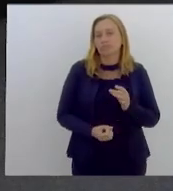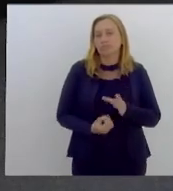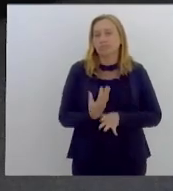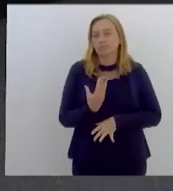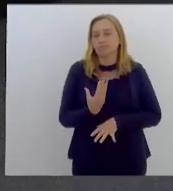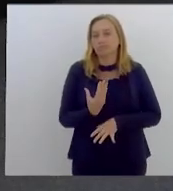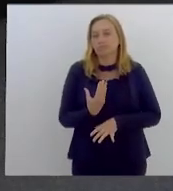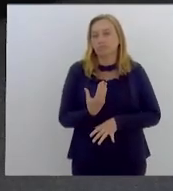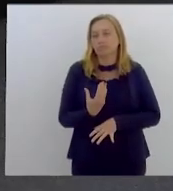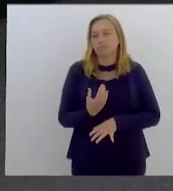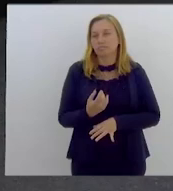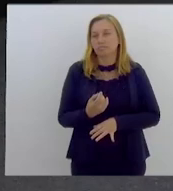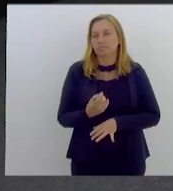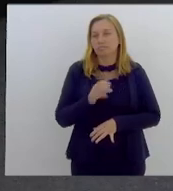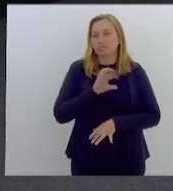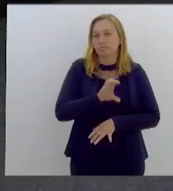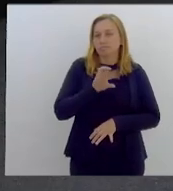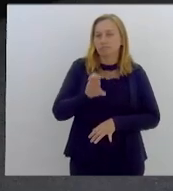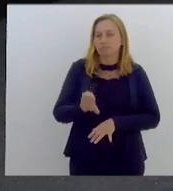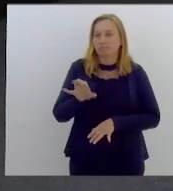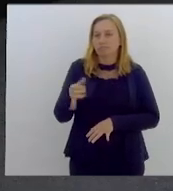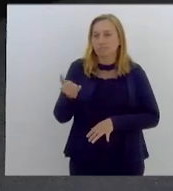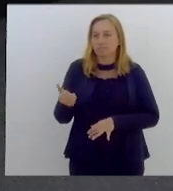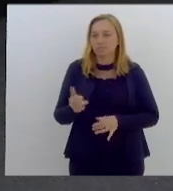produzidas pela CCJ.